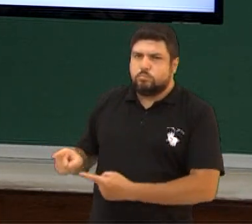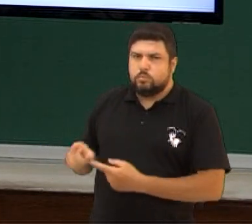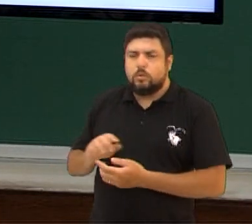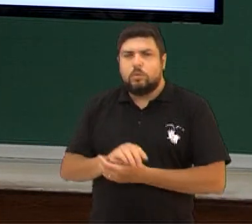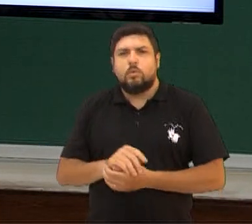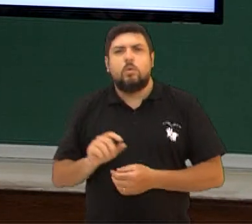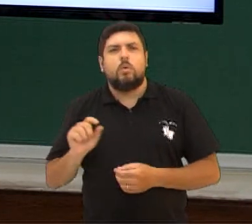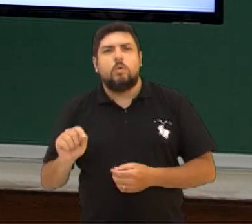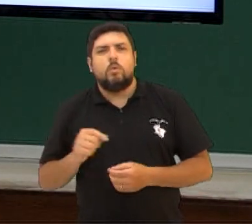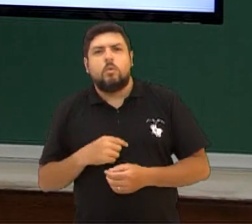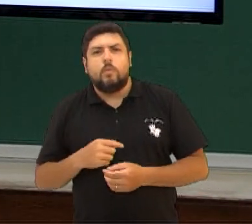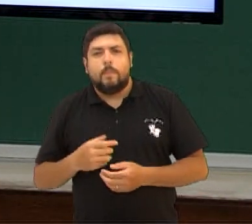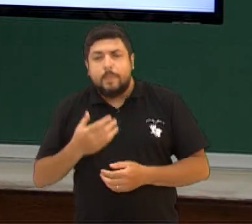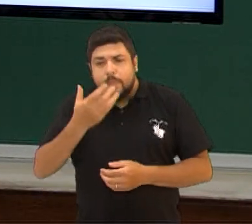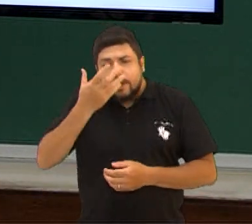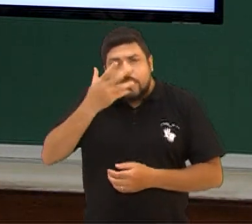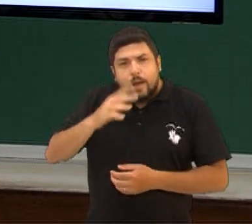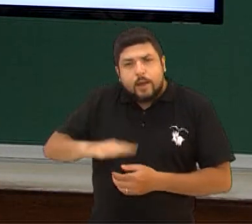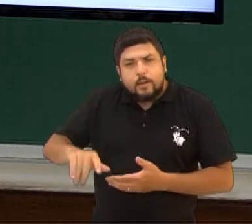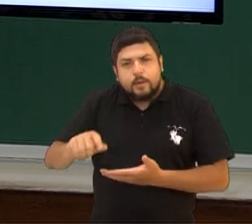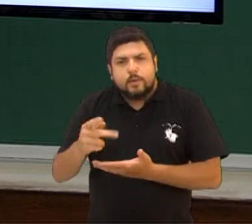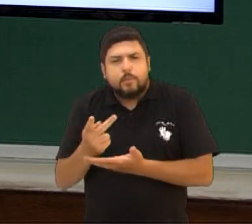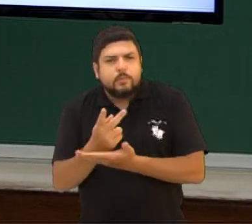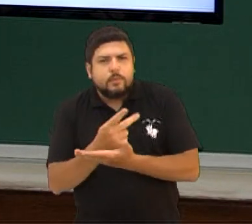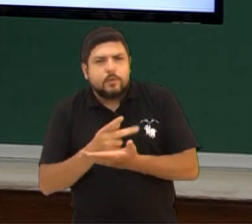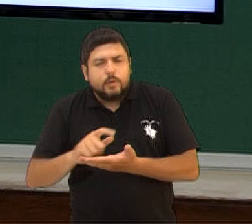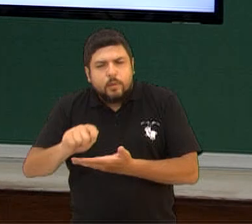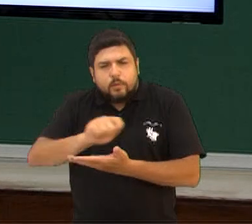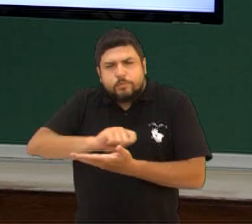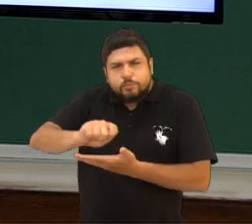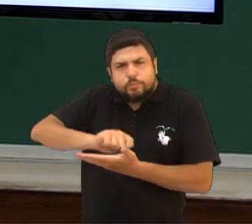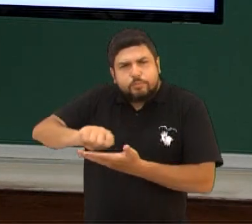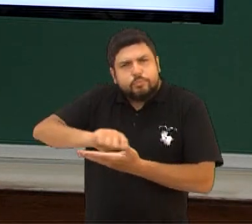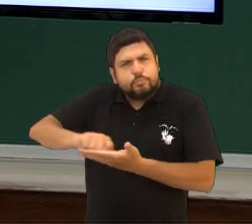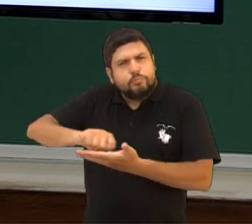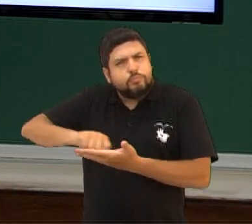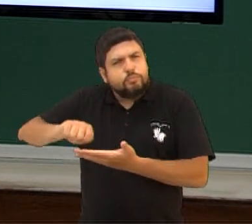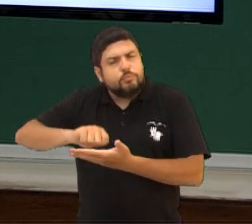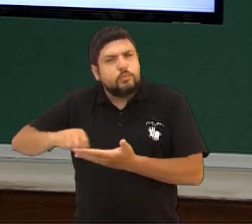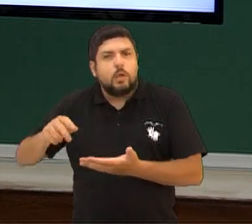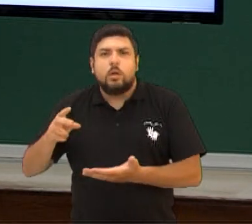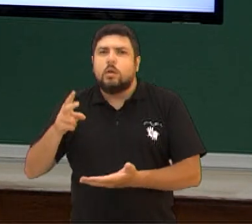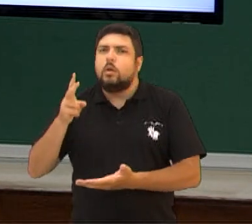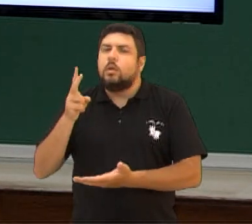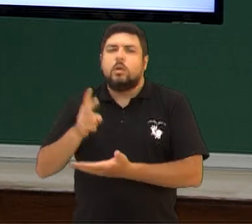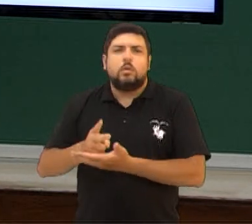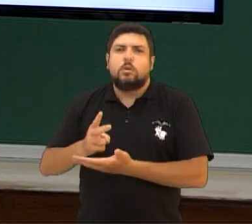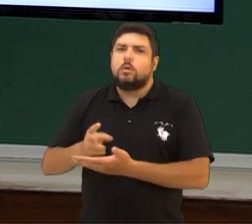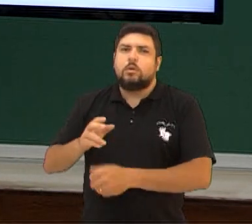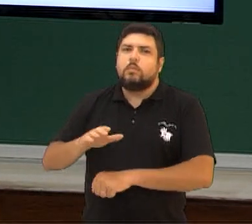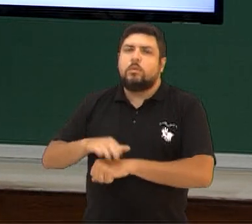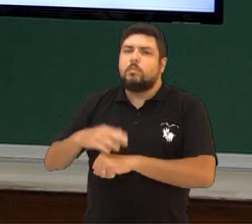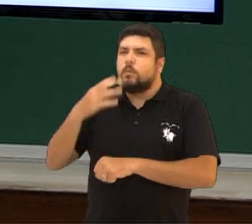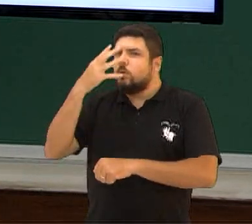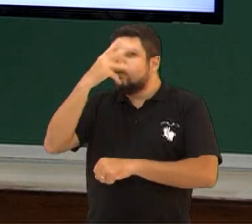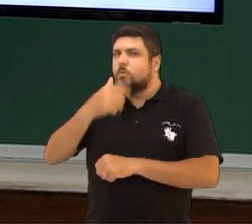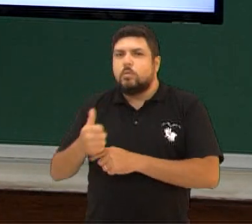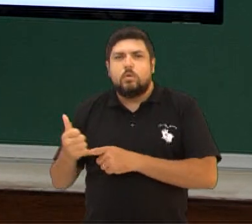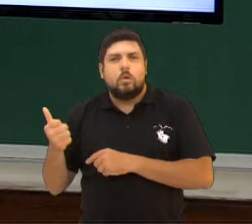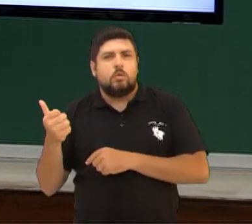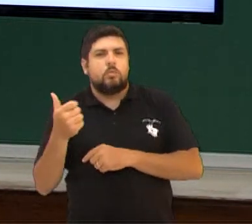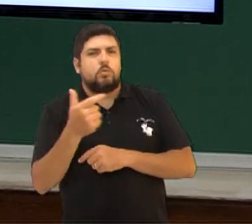o rabisco de uma criança ao tentar desenhar e escrever sempre será mais belo do que a mais